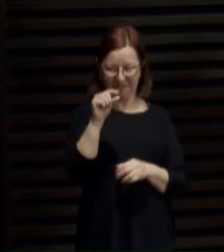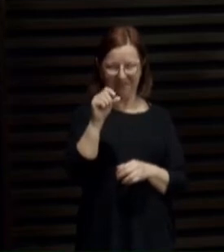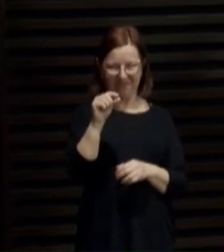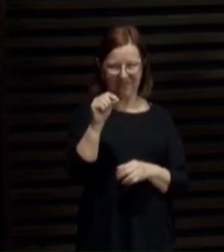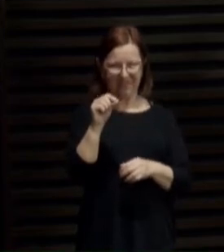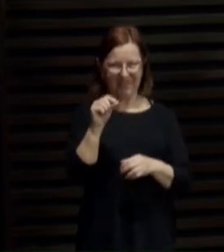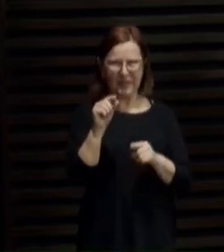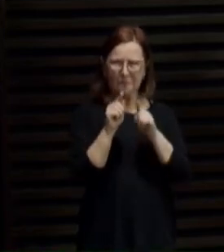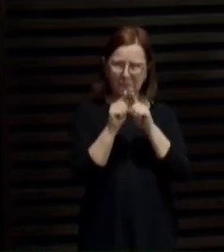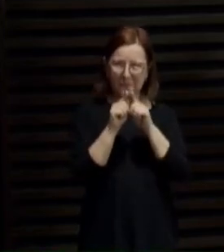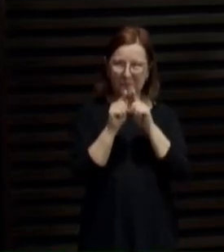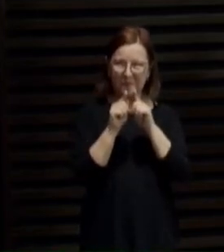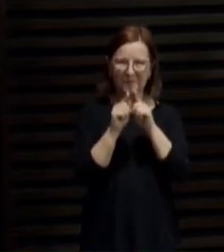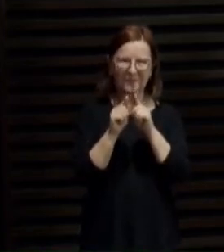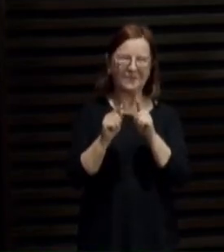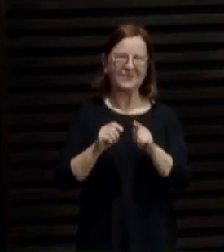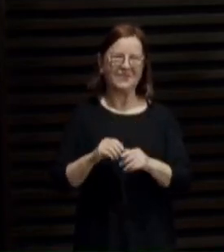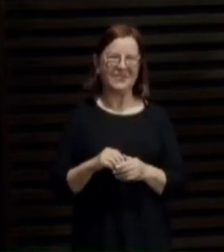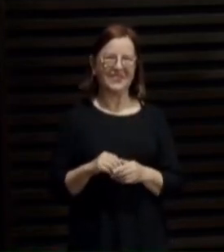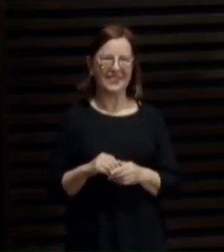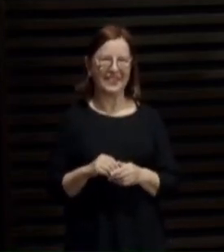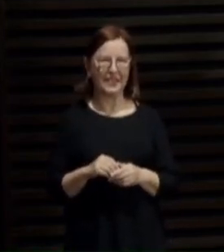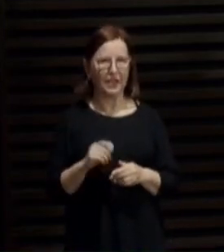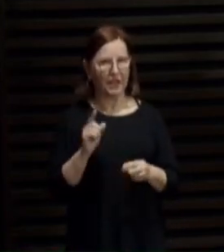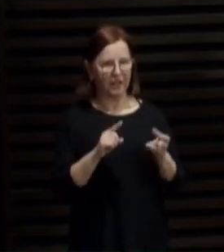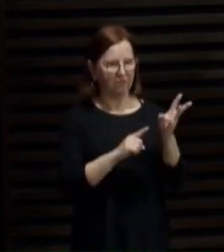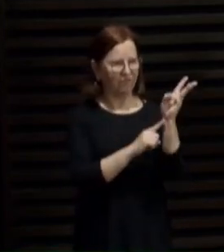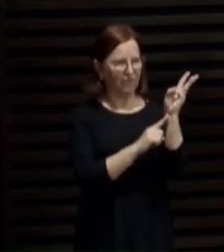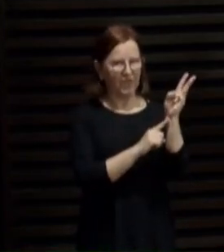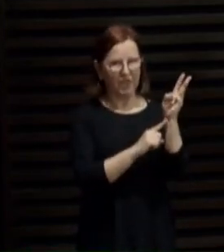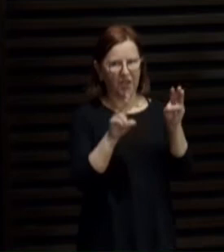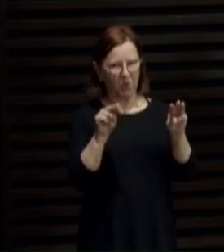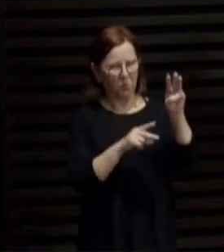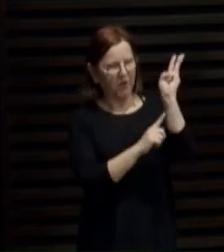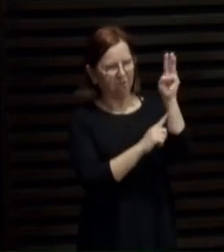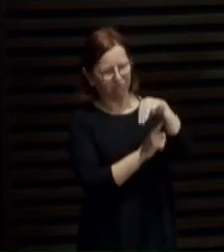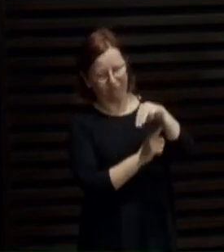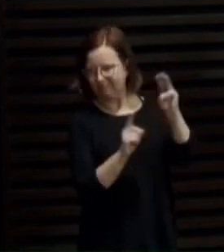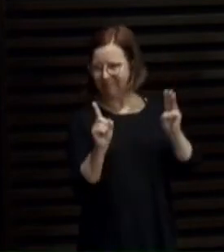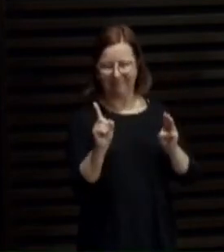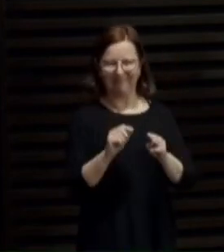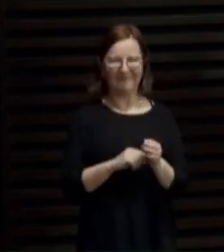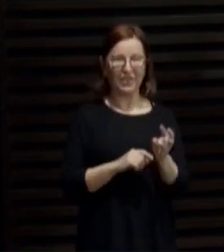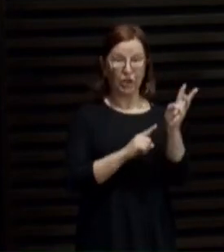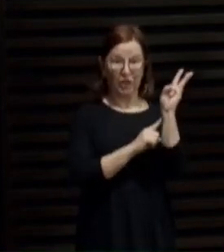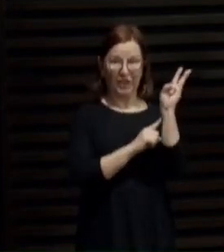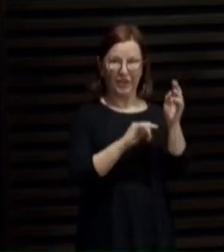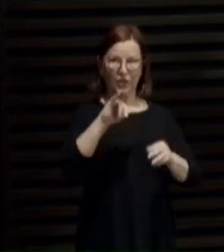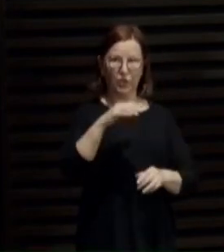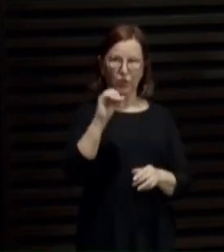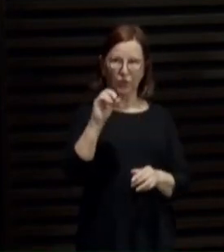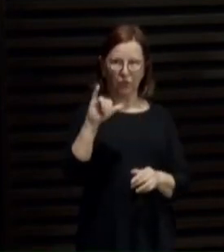bem pequenininho, e ele não se curva. Então, um estudioso diz que o